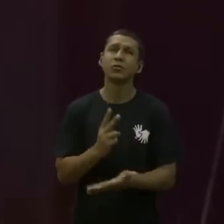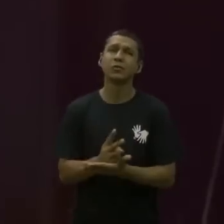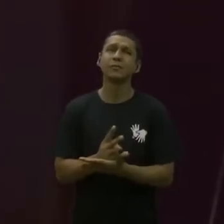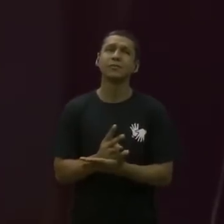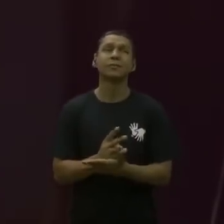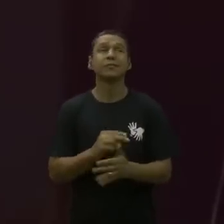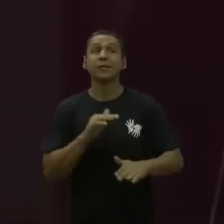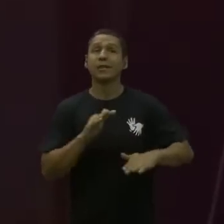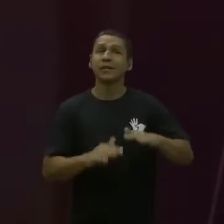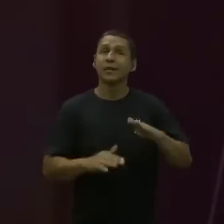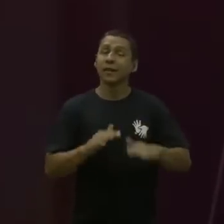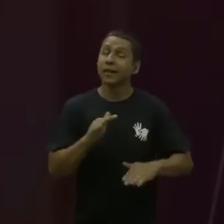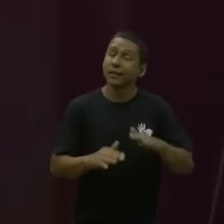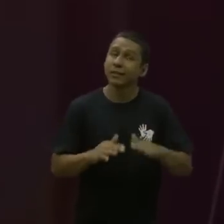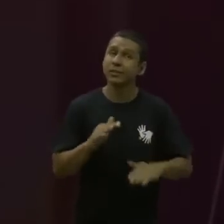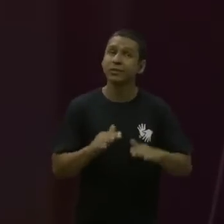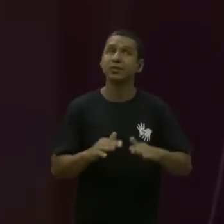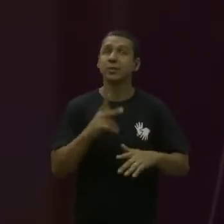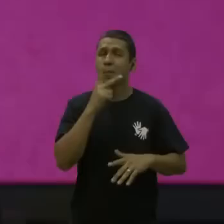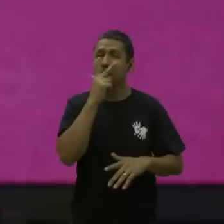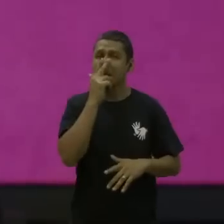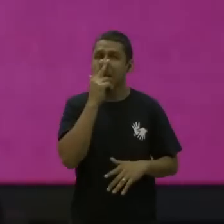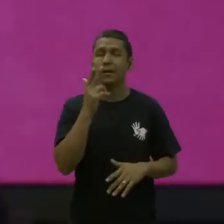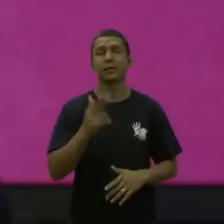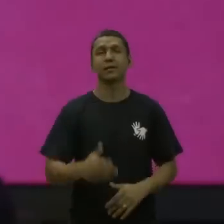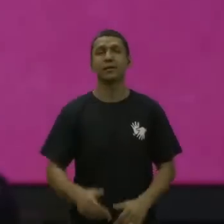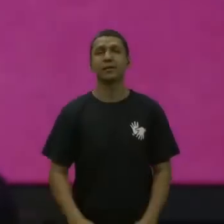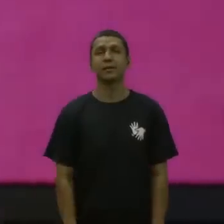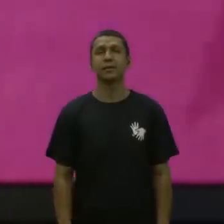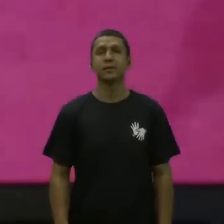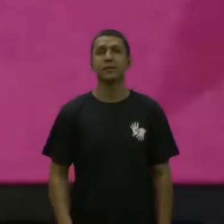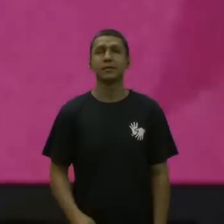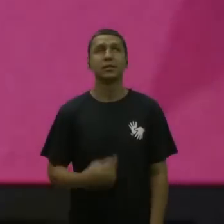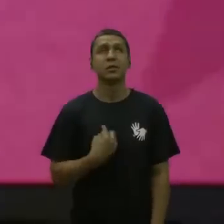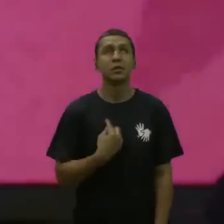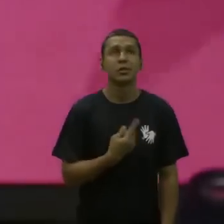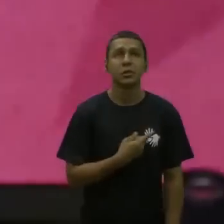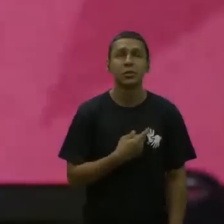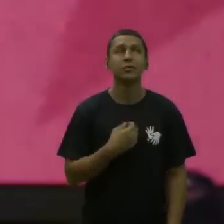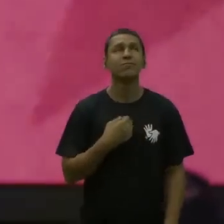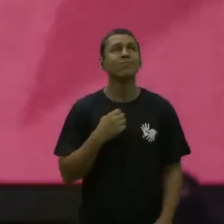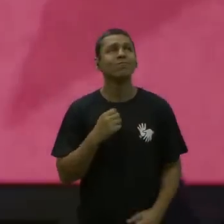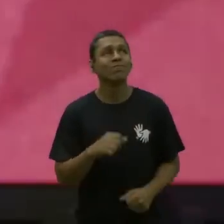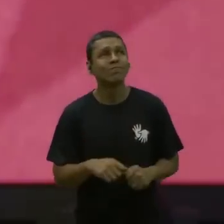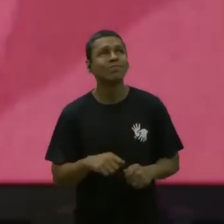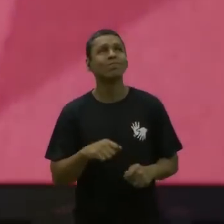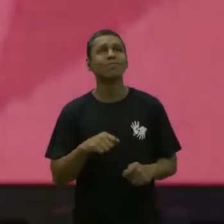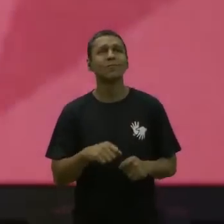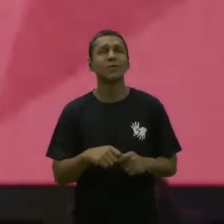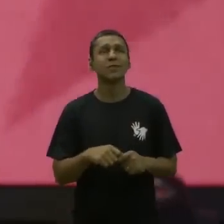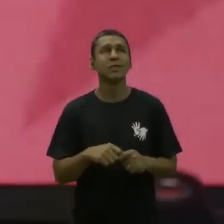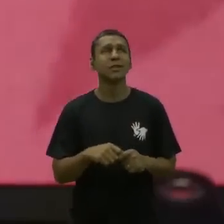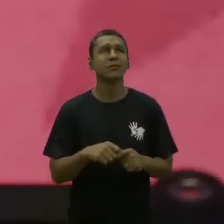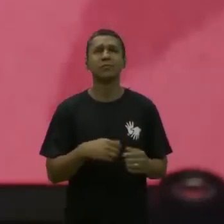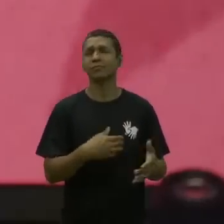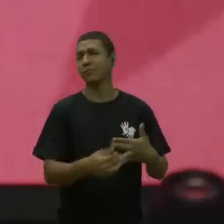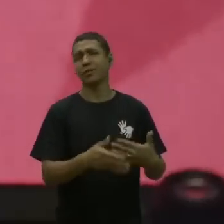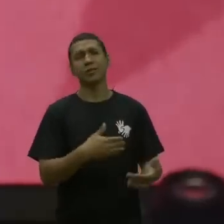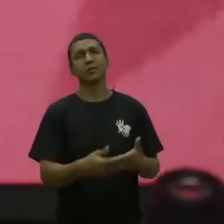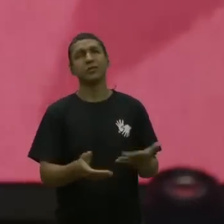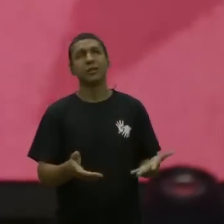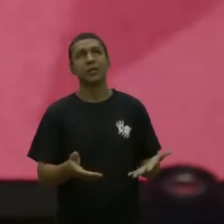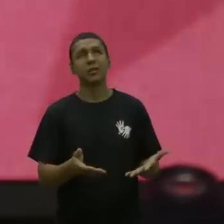E algumas vezes, pastor Felipe, parece que a gente está fazendo isso à toa.